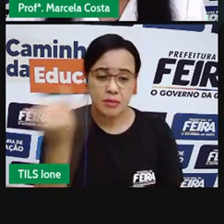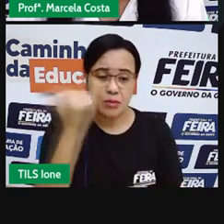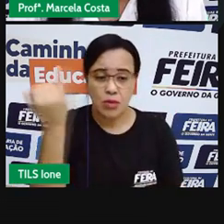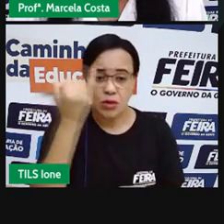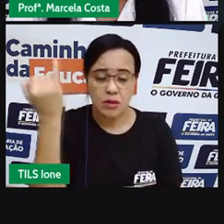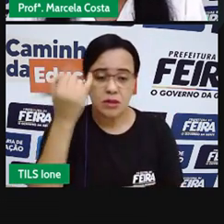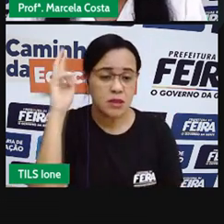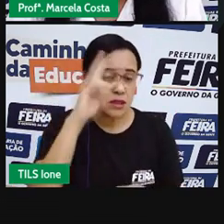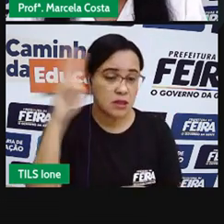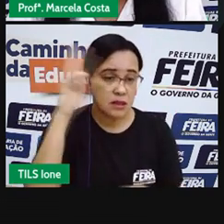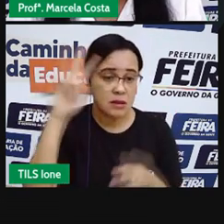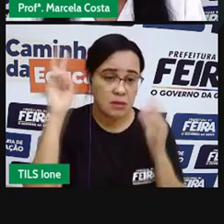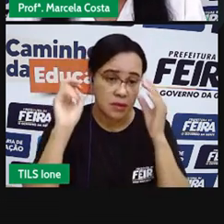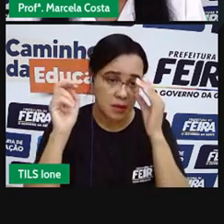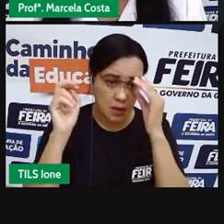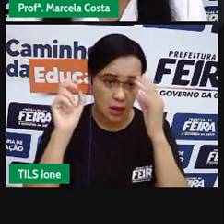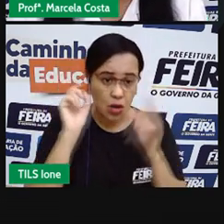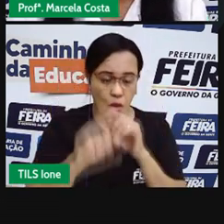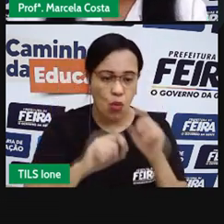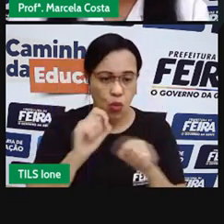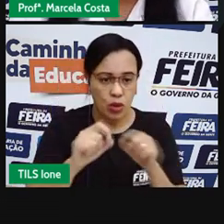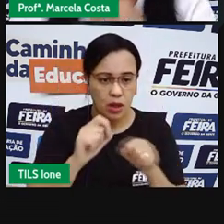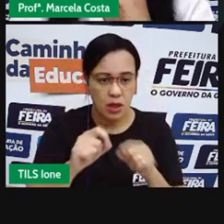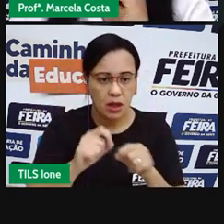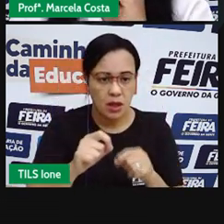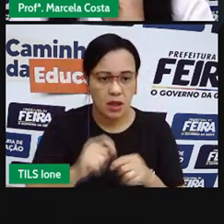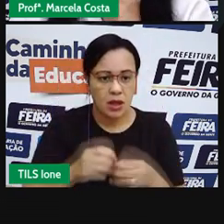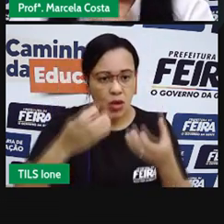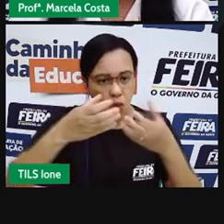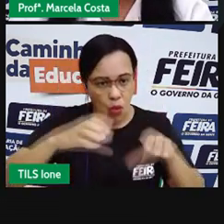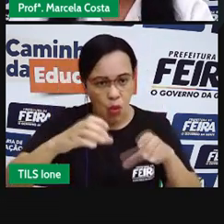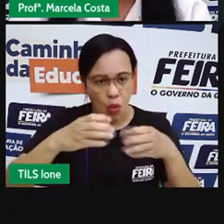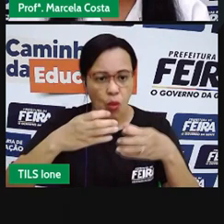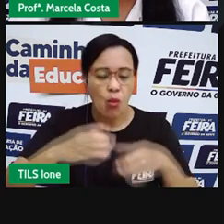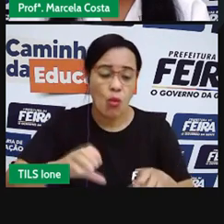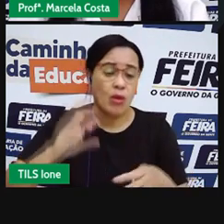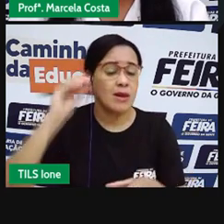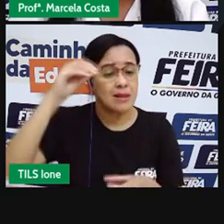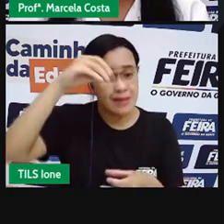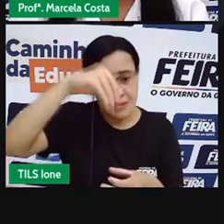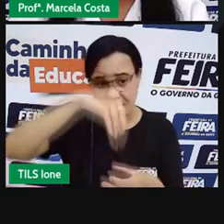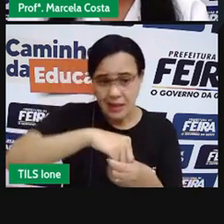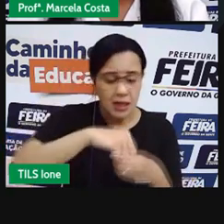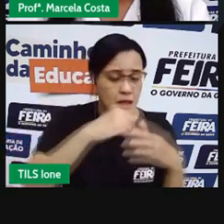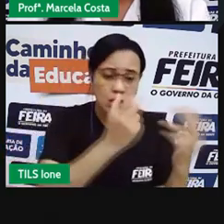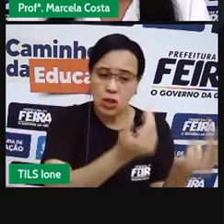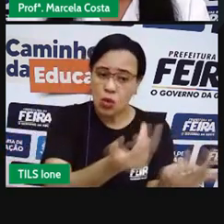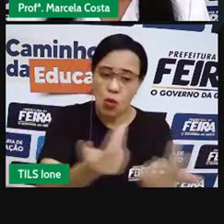ressaltar que, independente da cor da casca, os ovos possuem o mesmo valor nutricional.